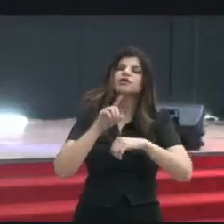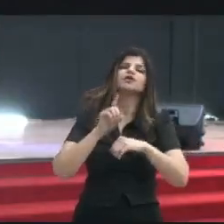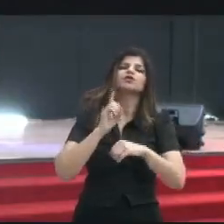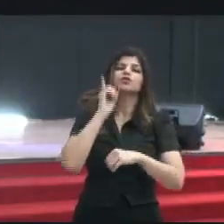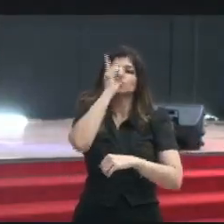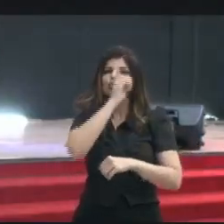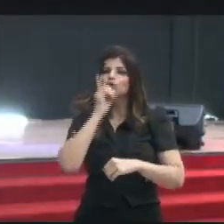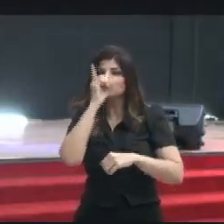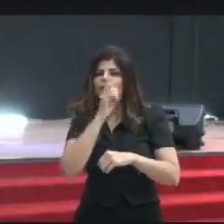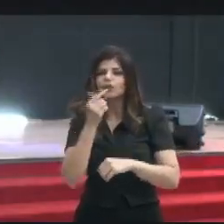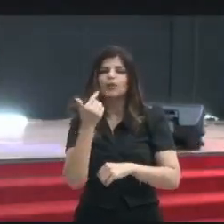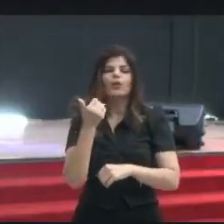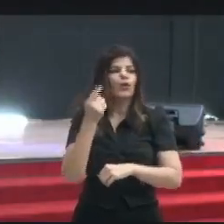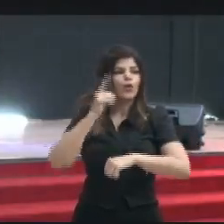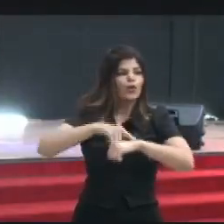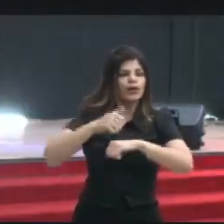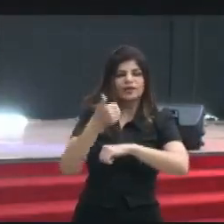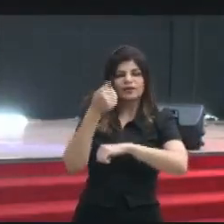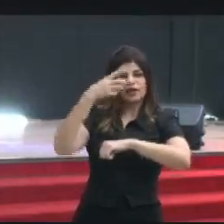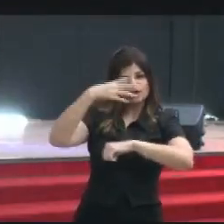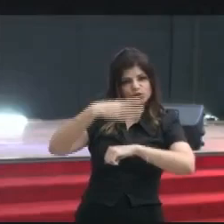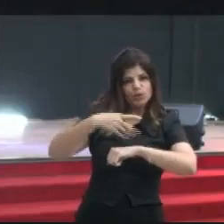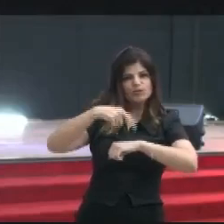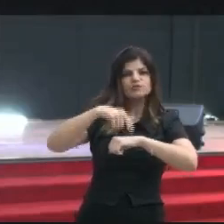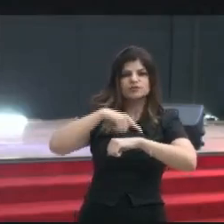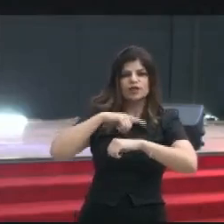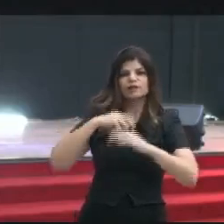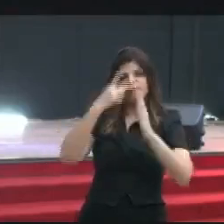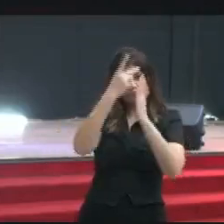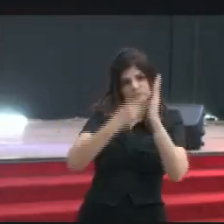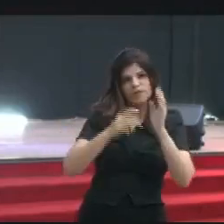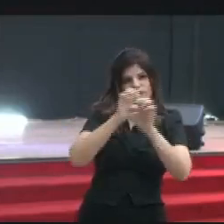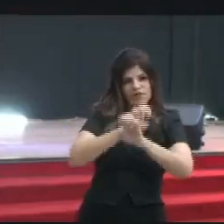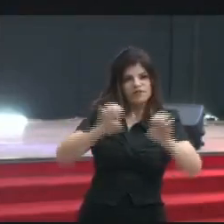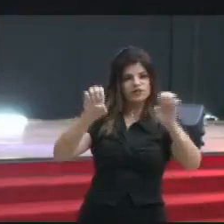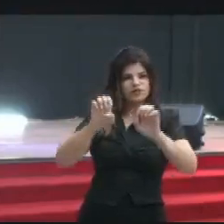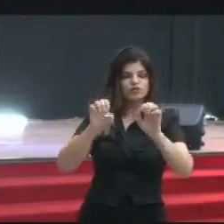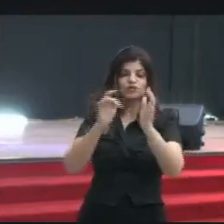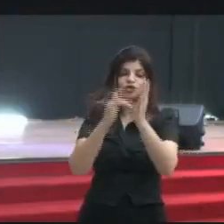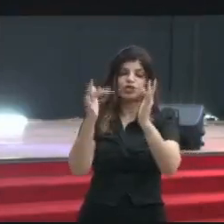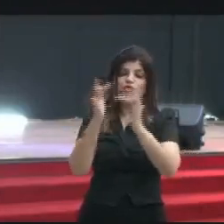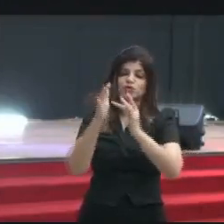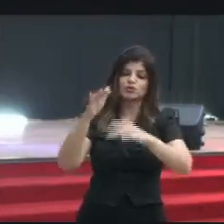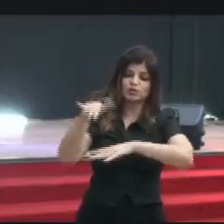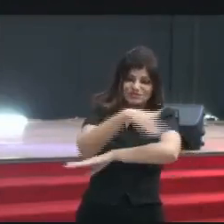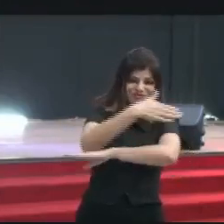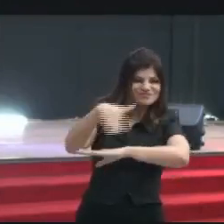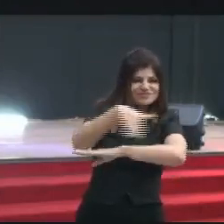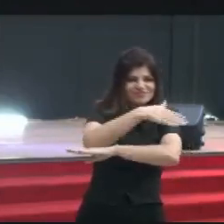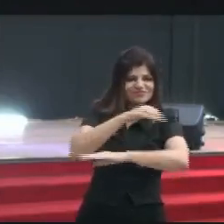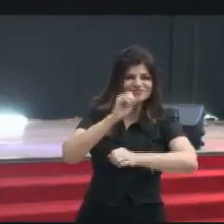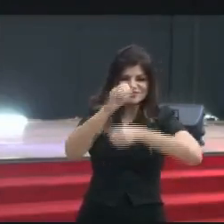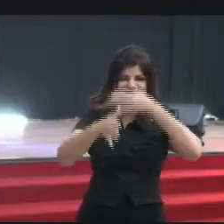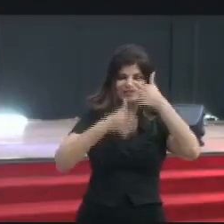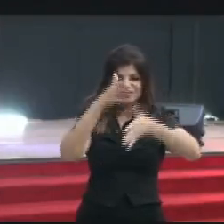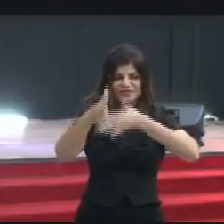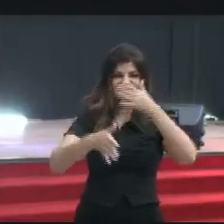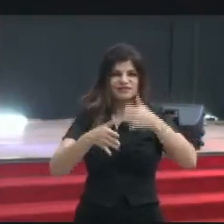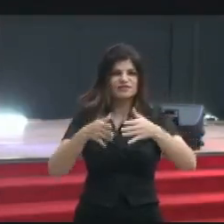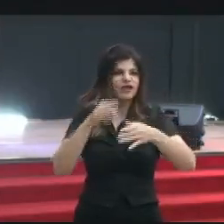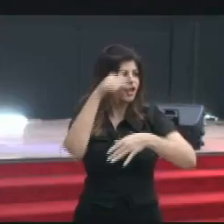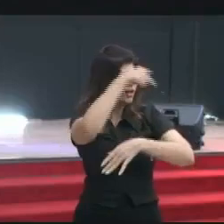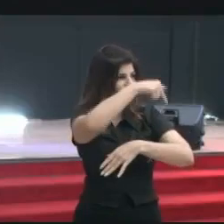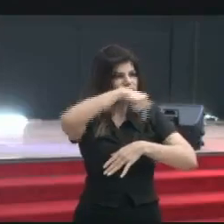14 horas, nós vamos ter o projeto Jesus nas ruas. E nós vamos evangelizar o bairro aqui, as